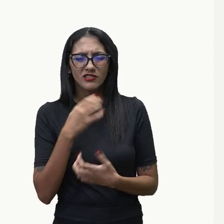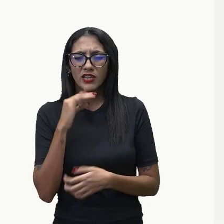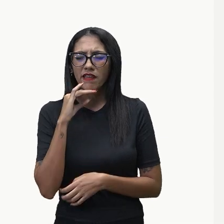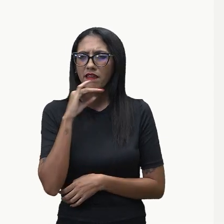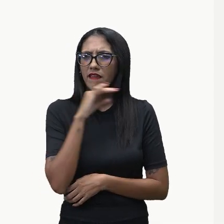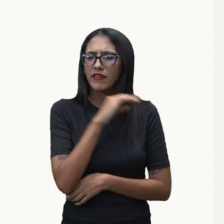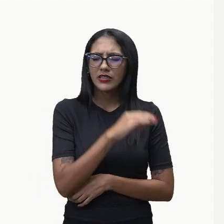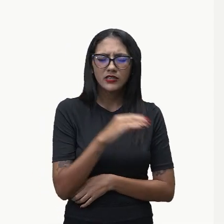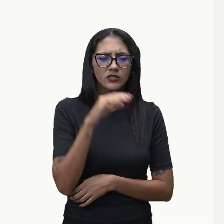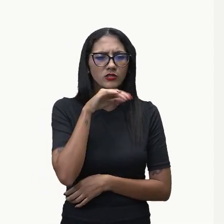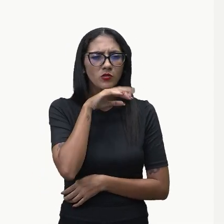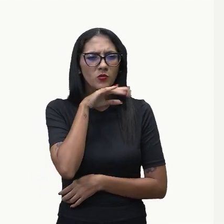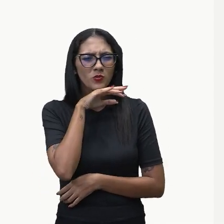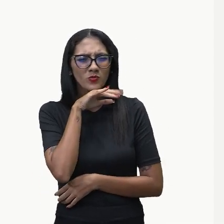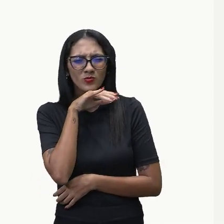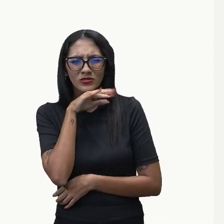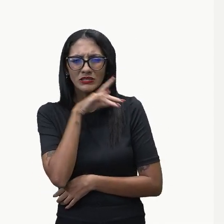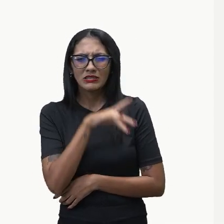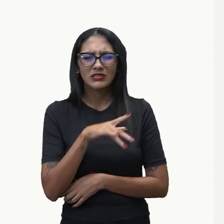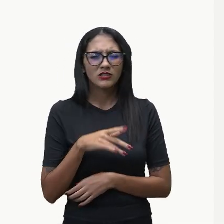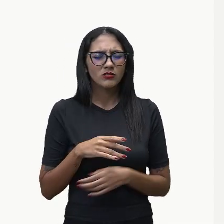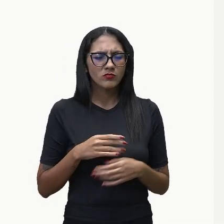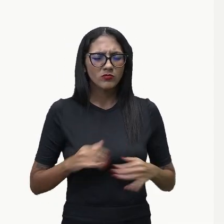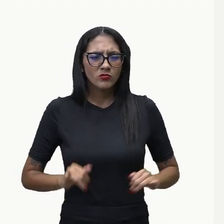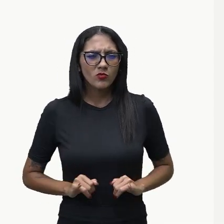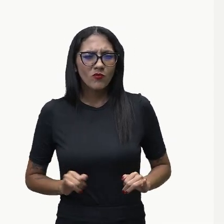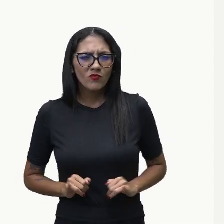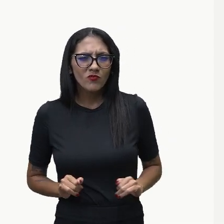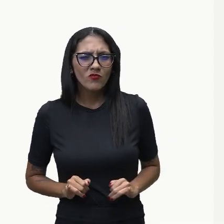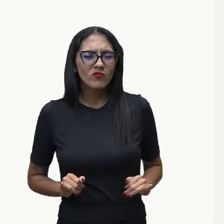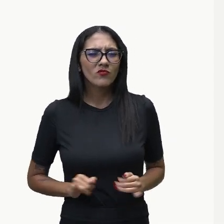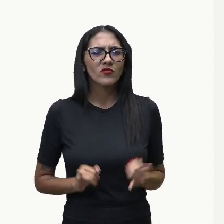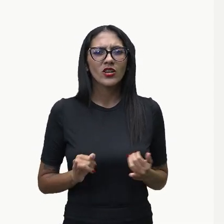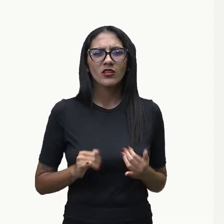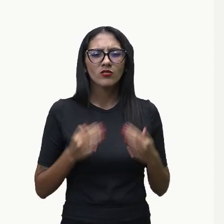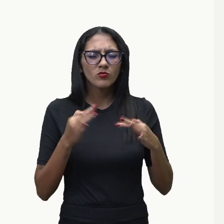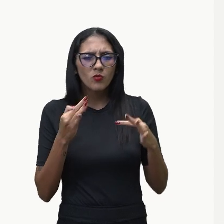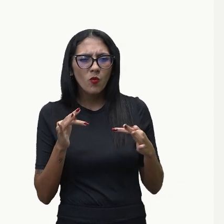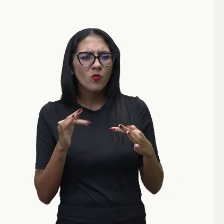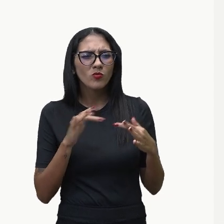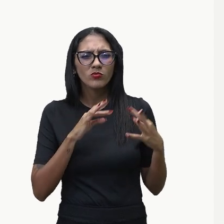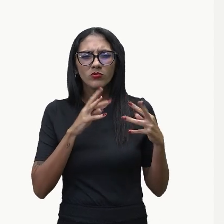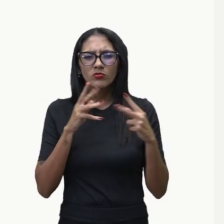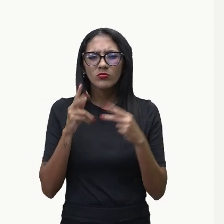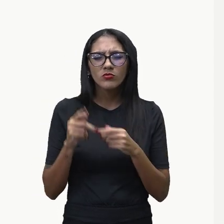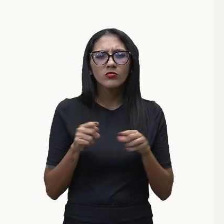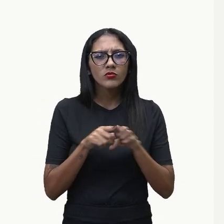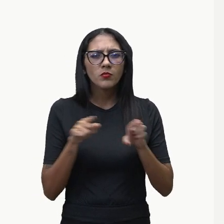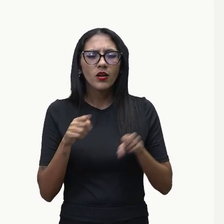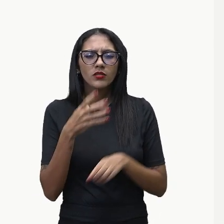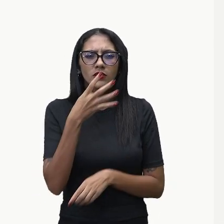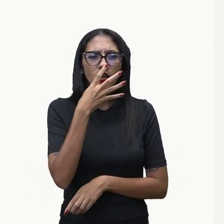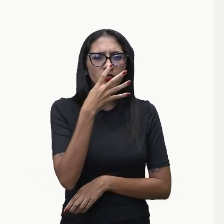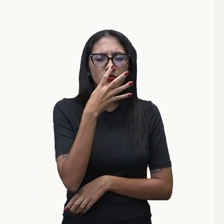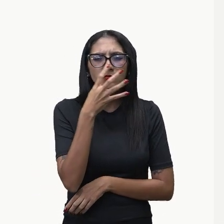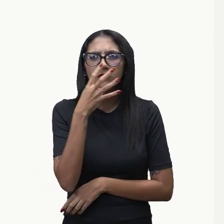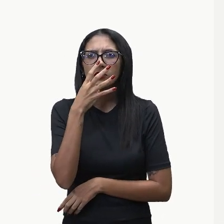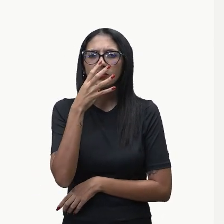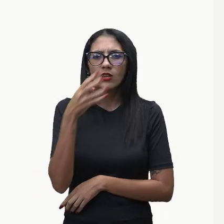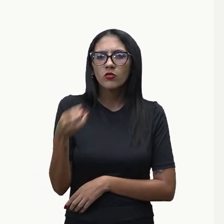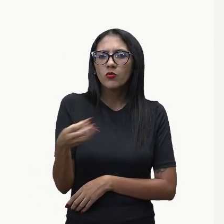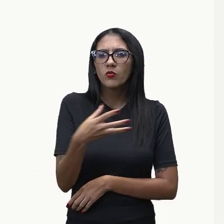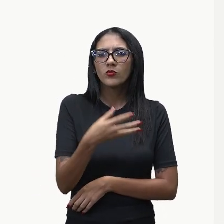dentes, fera para a beleza disto totalmente desconhecida dos antigos.